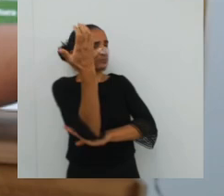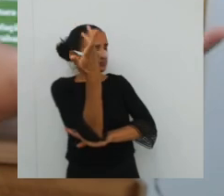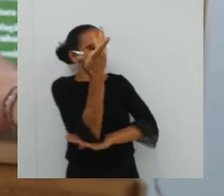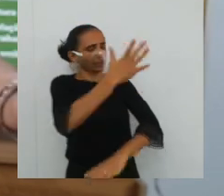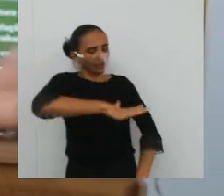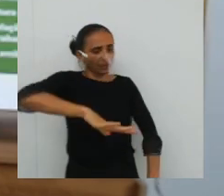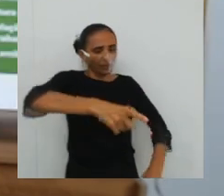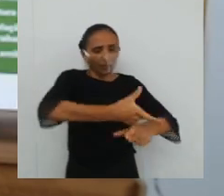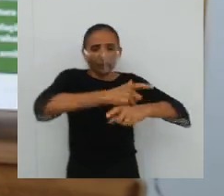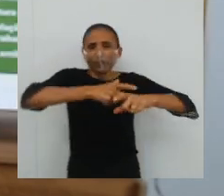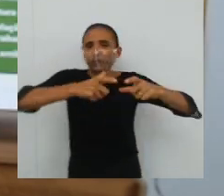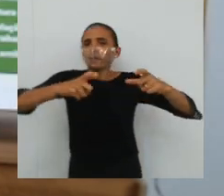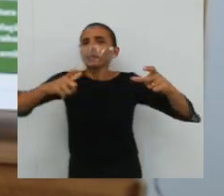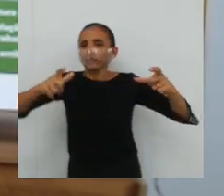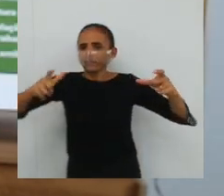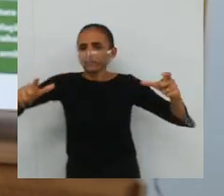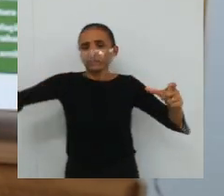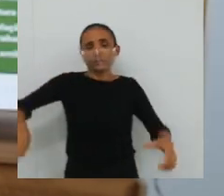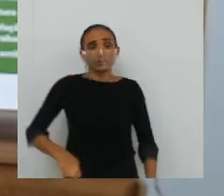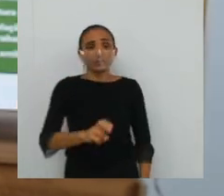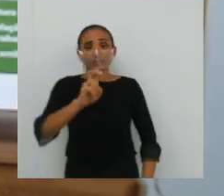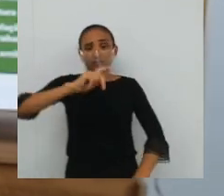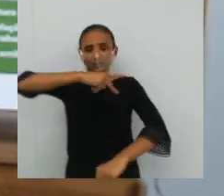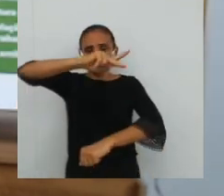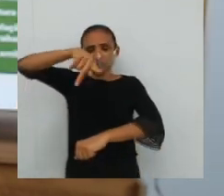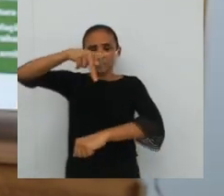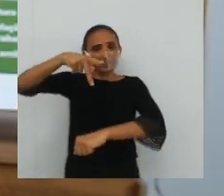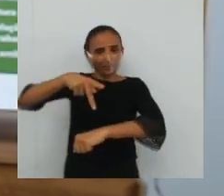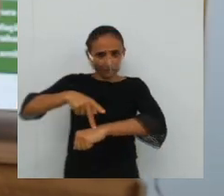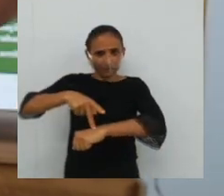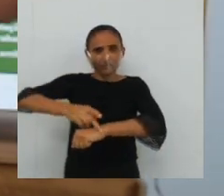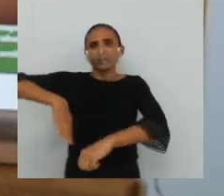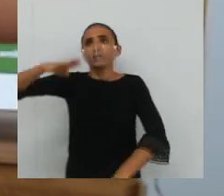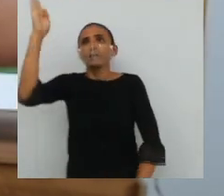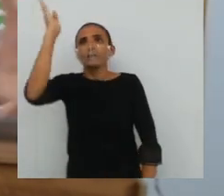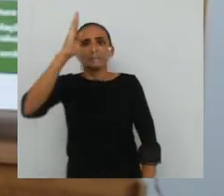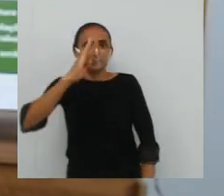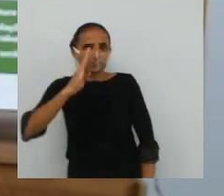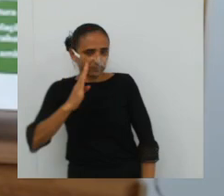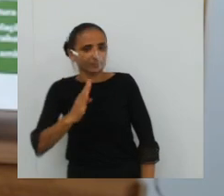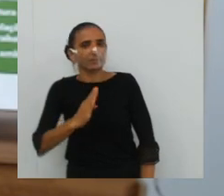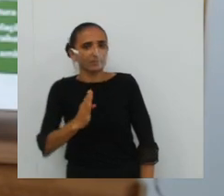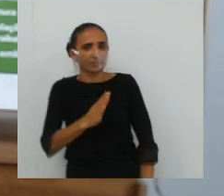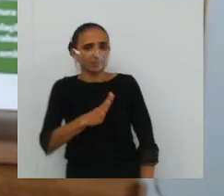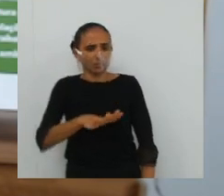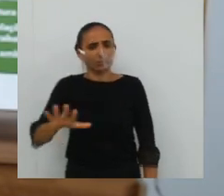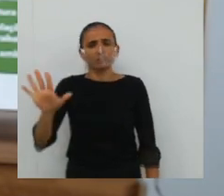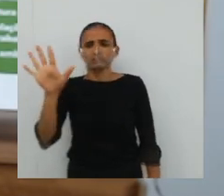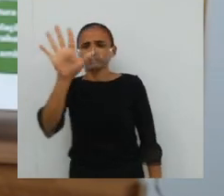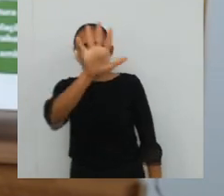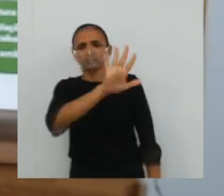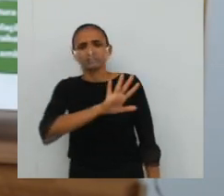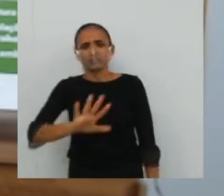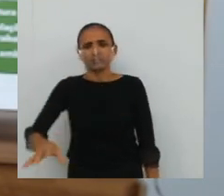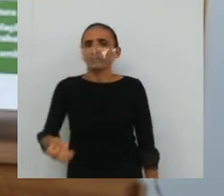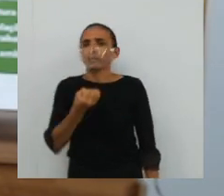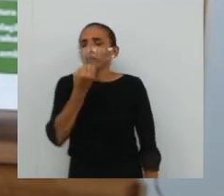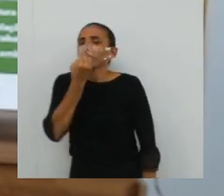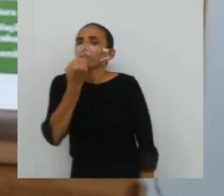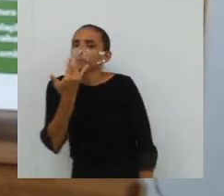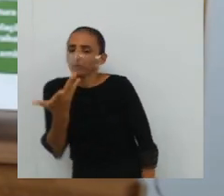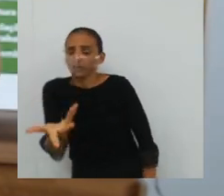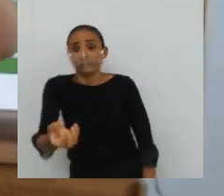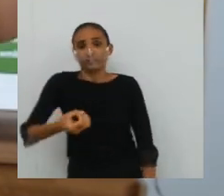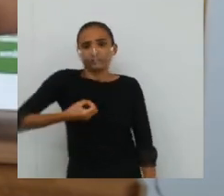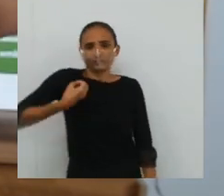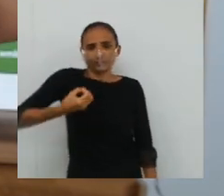muito grande. Nós somos o 5º país do mundo em território, né? Então, essa condição do Brasil